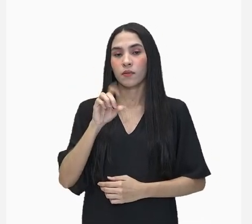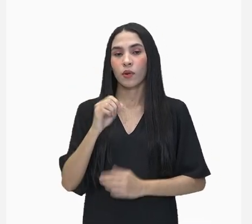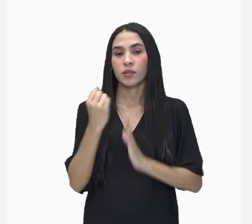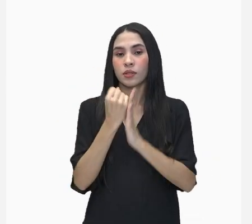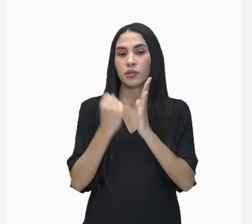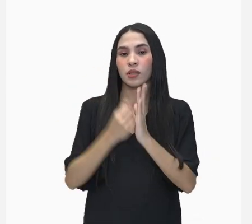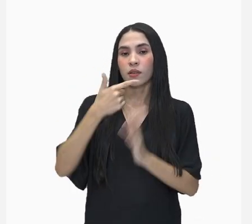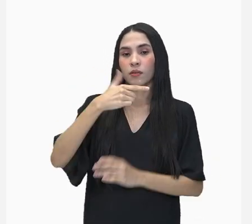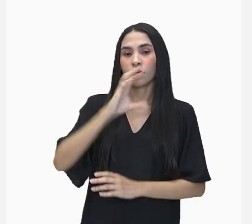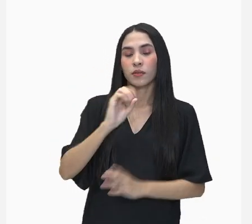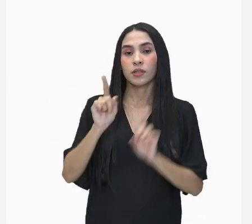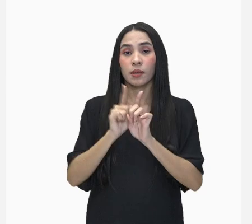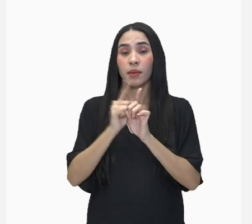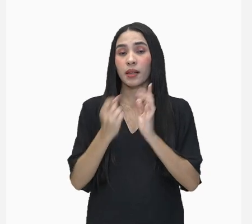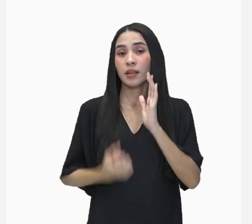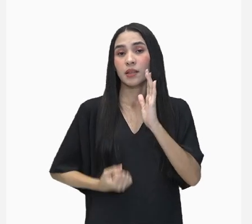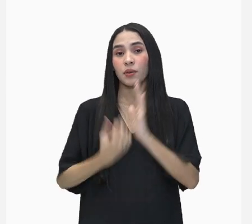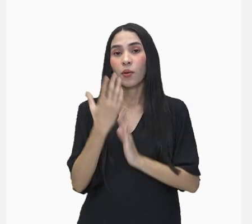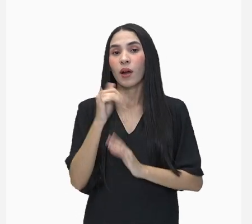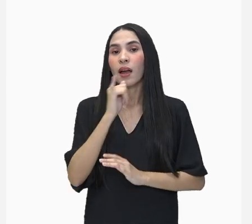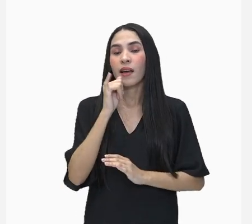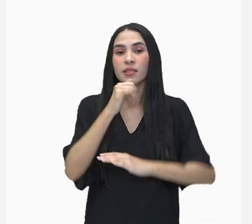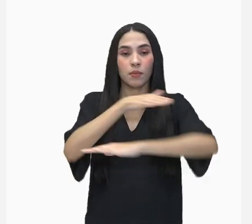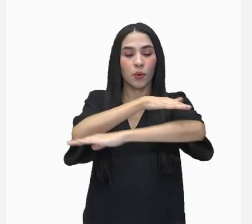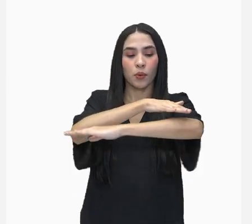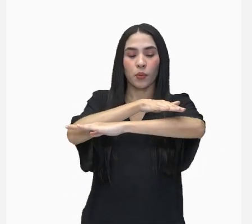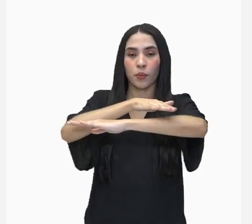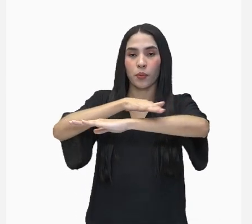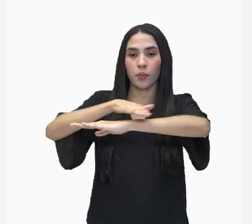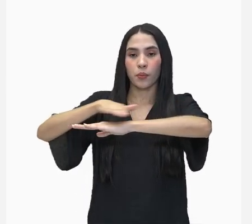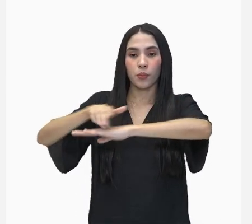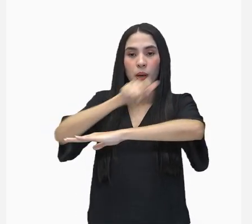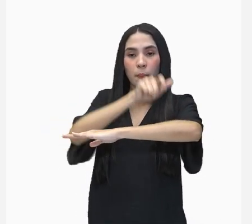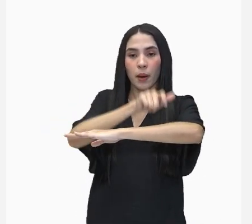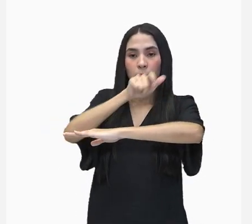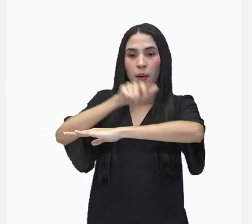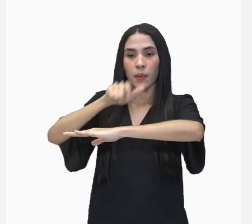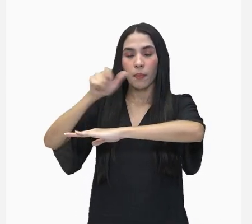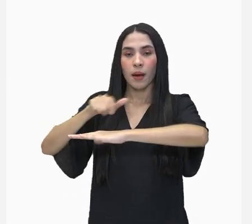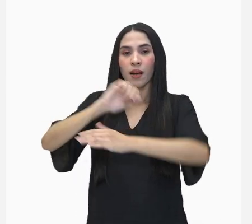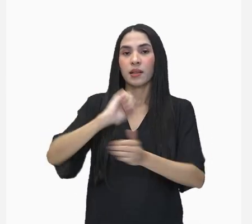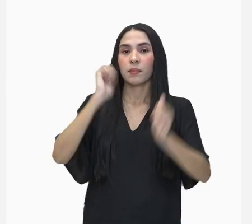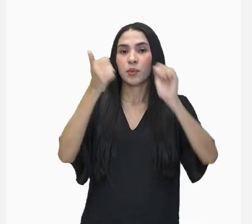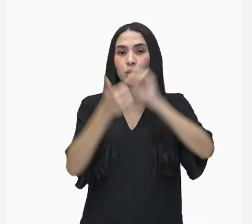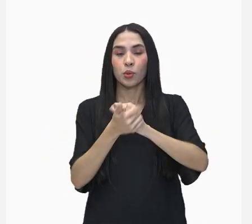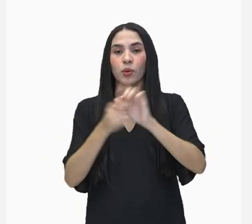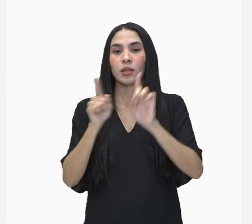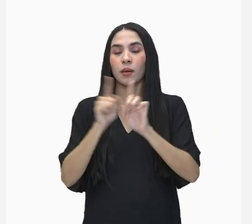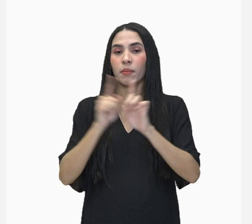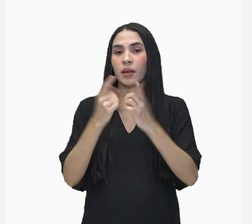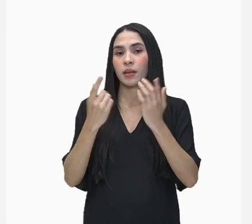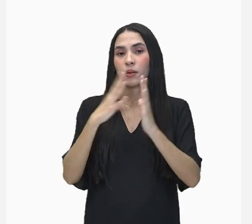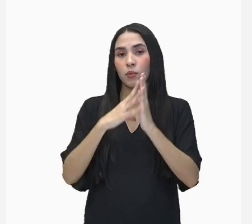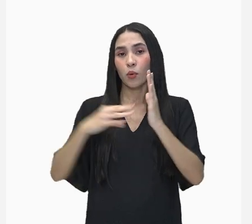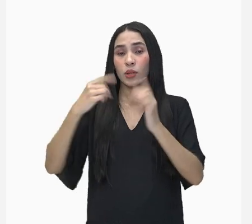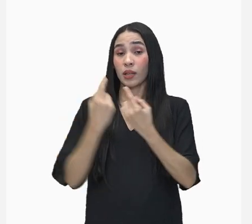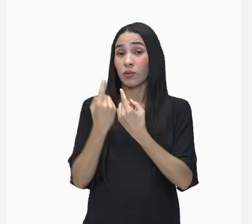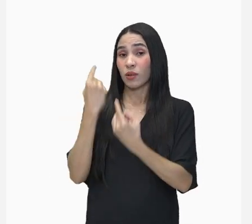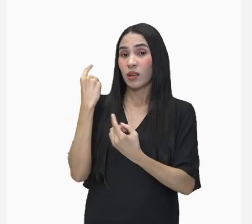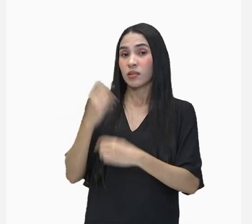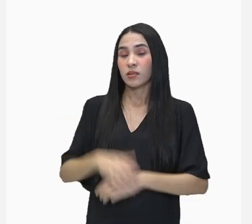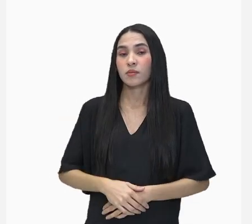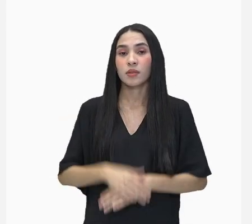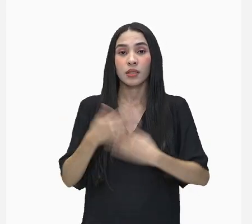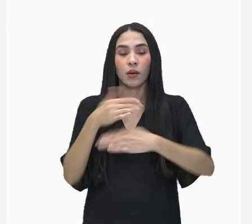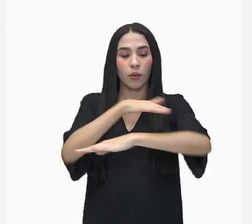Então ele desenvolveu aí o uso de esteiras rolantes, fazendo apenas uma adaptação aí no modelo taylorista. Então as